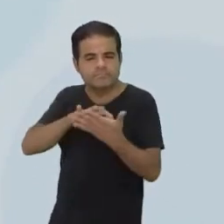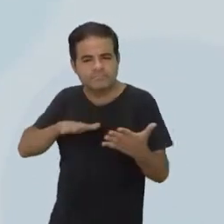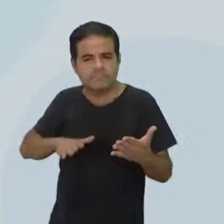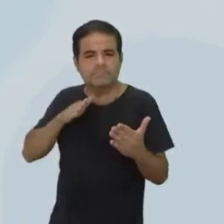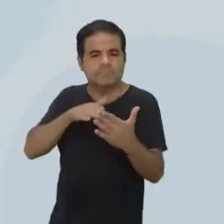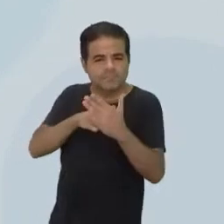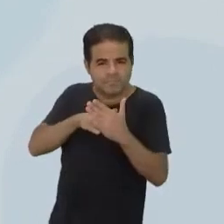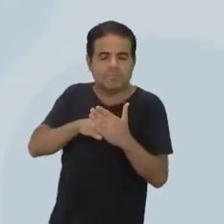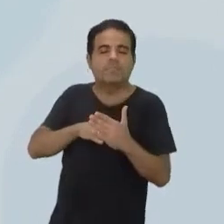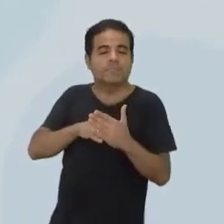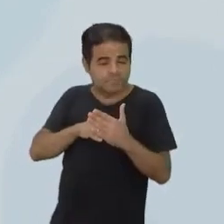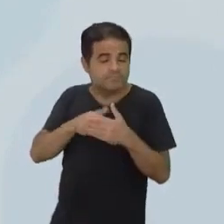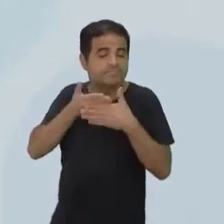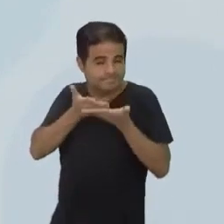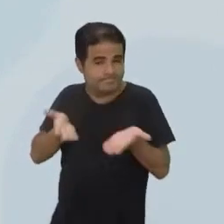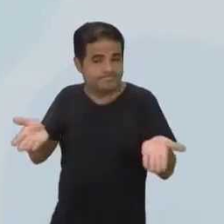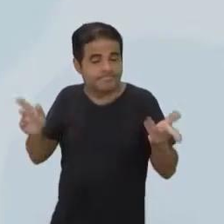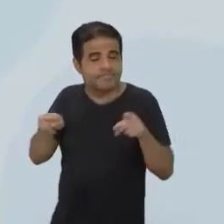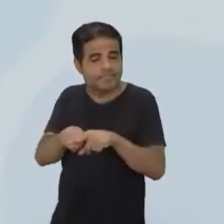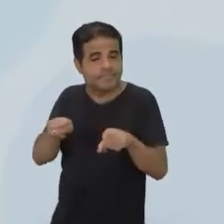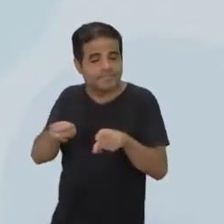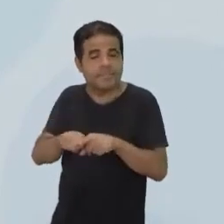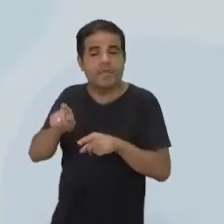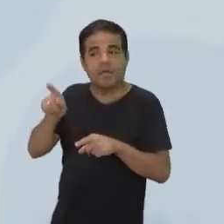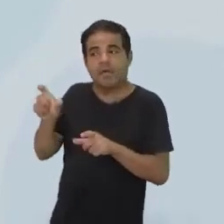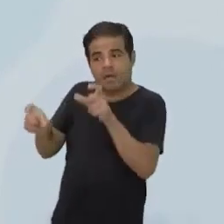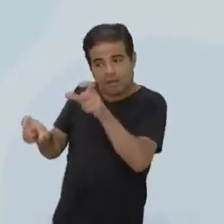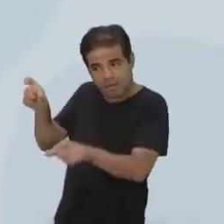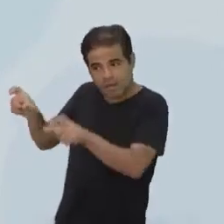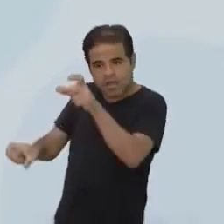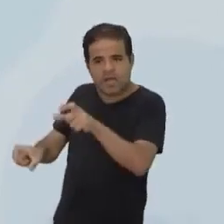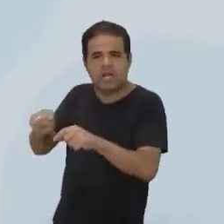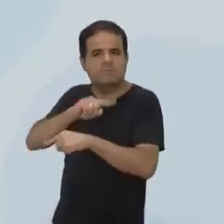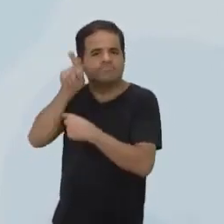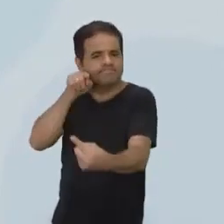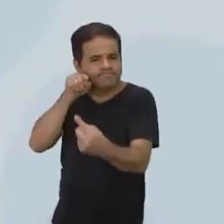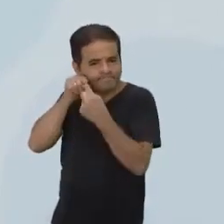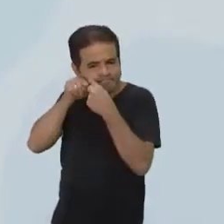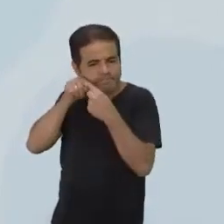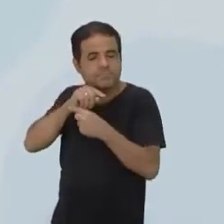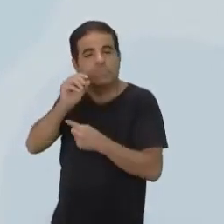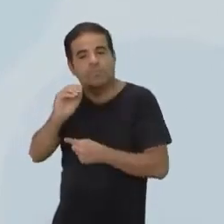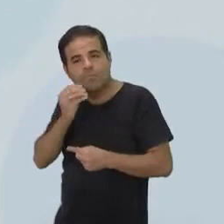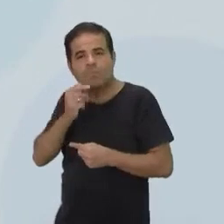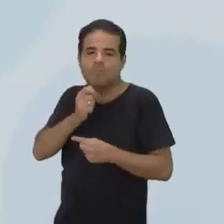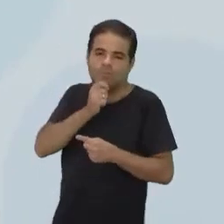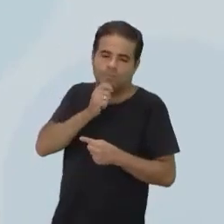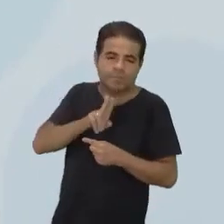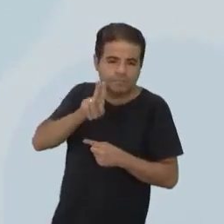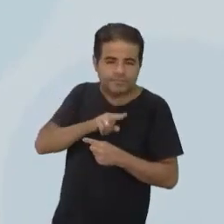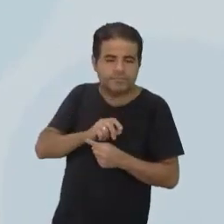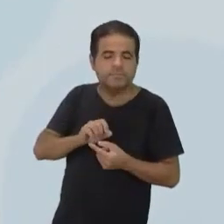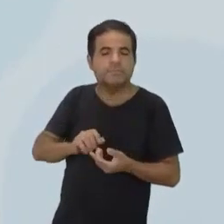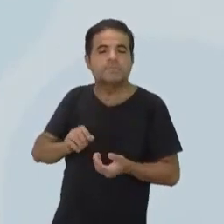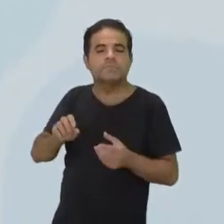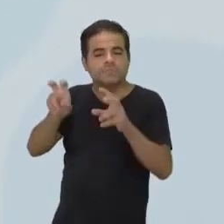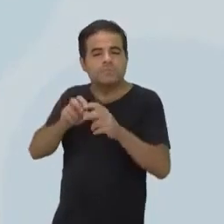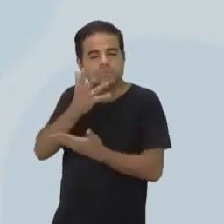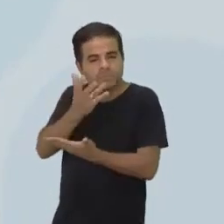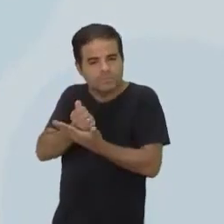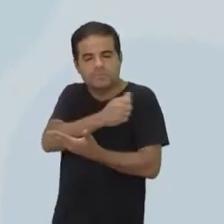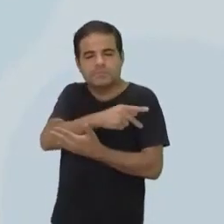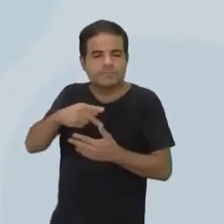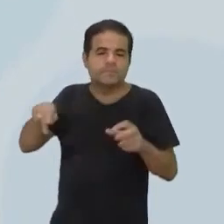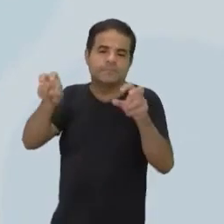fatores limitantes e a elas com ou sem o uso de dispositivo e